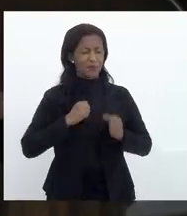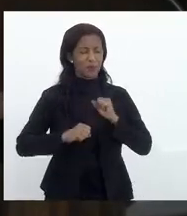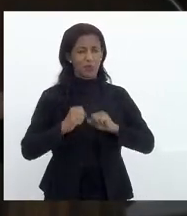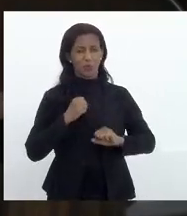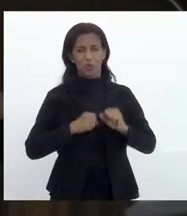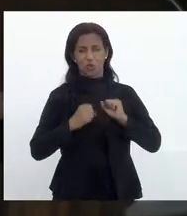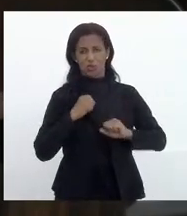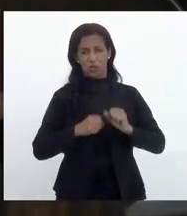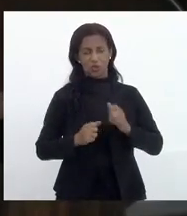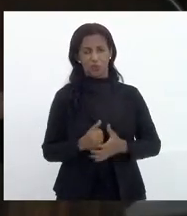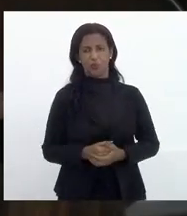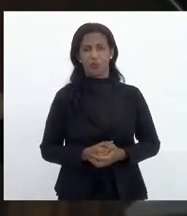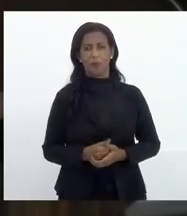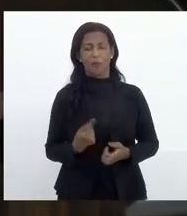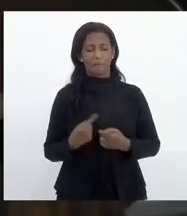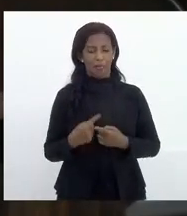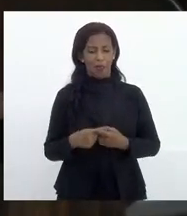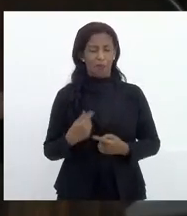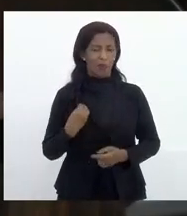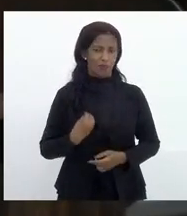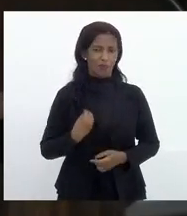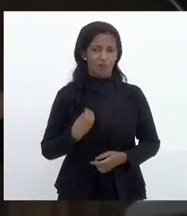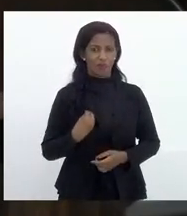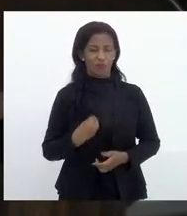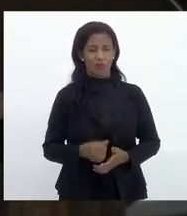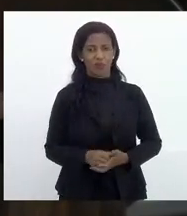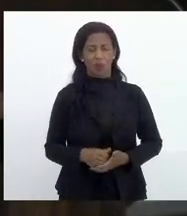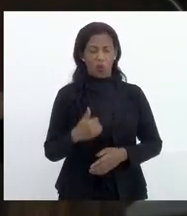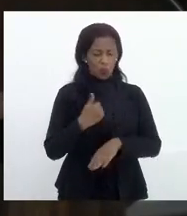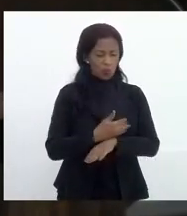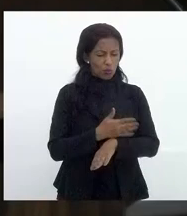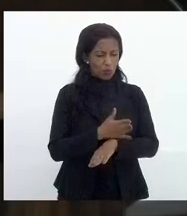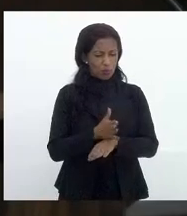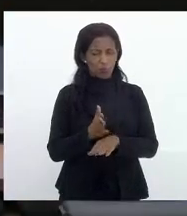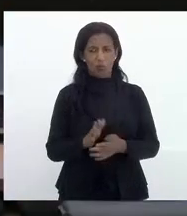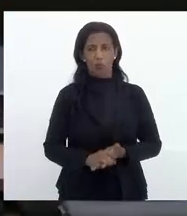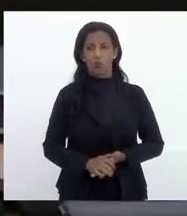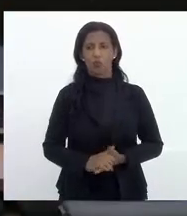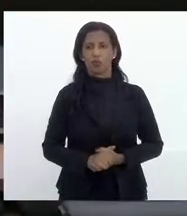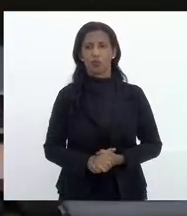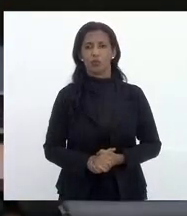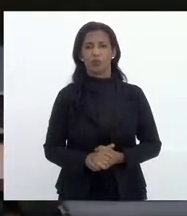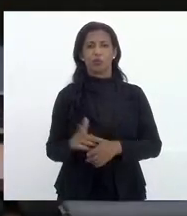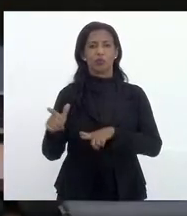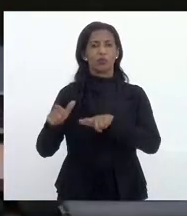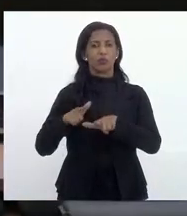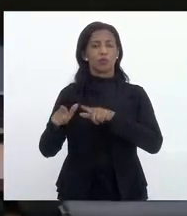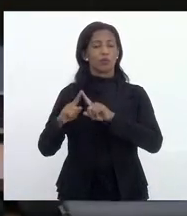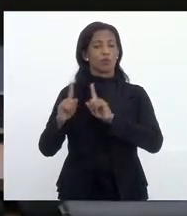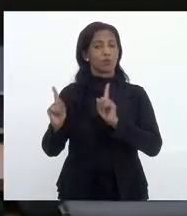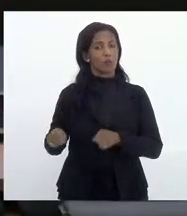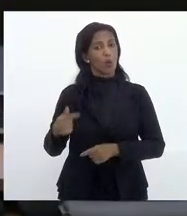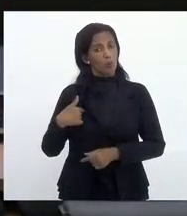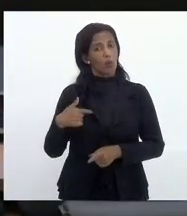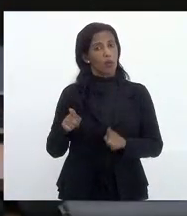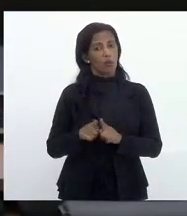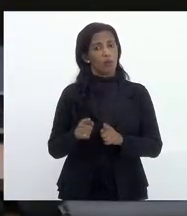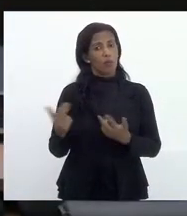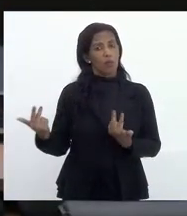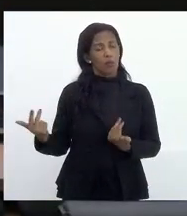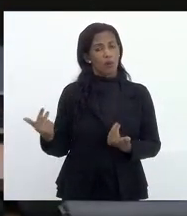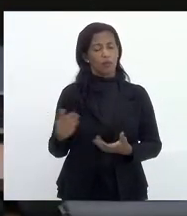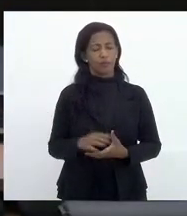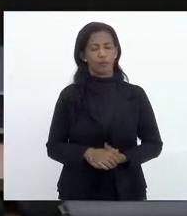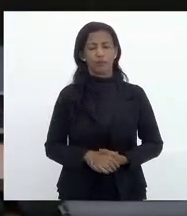angustiam porque eu convivo o um tempo integral com os servidores públicos que foi servidor